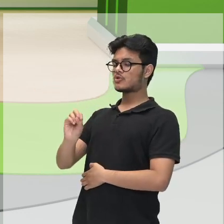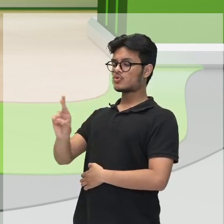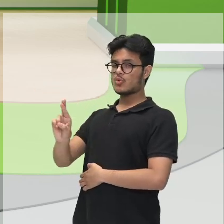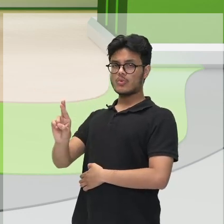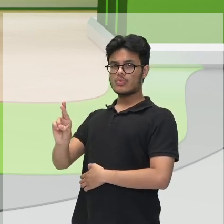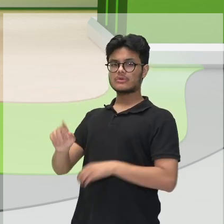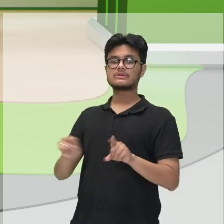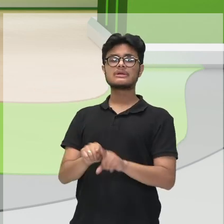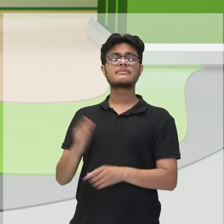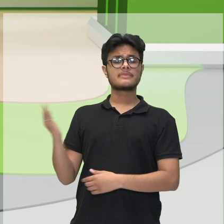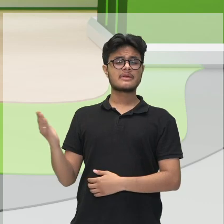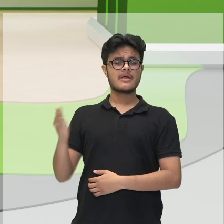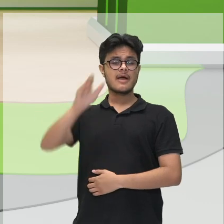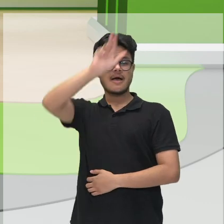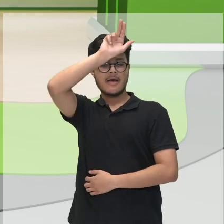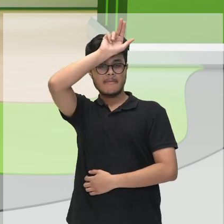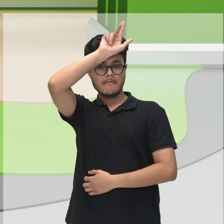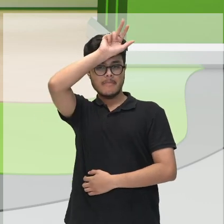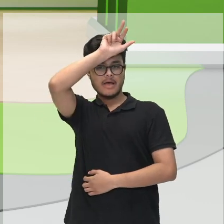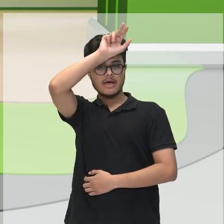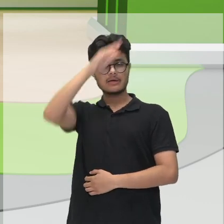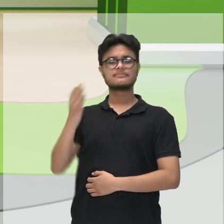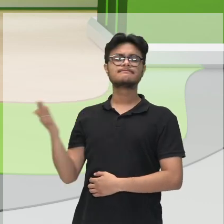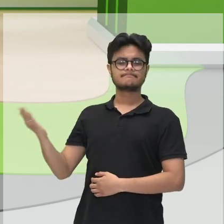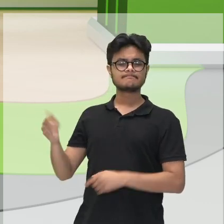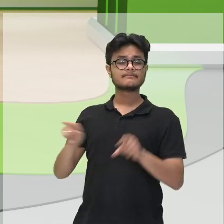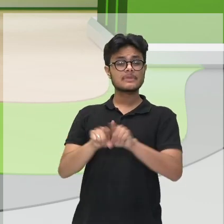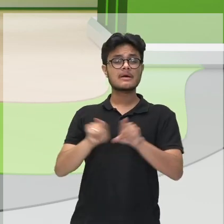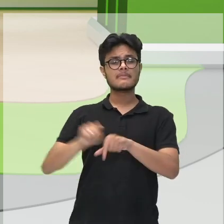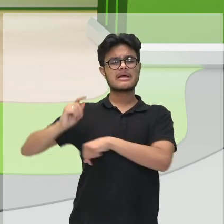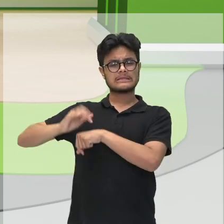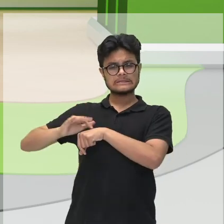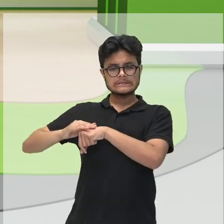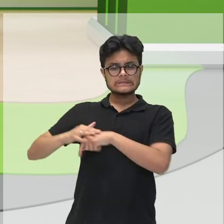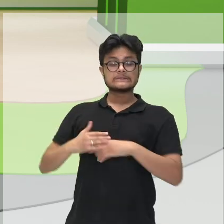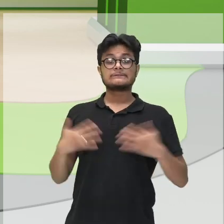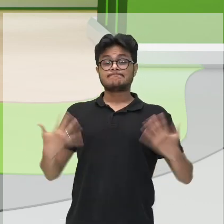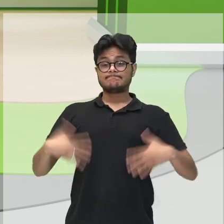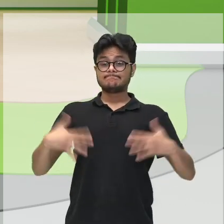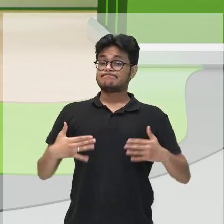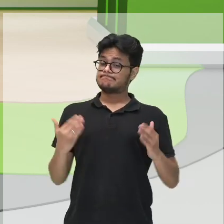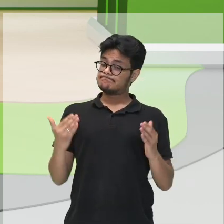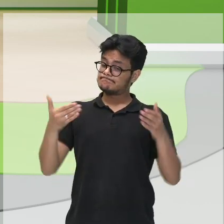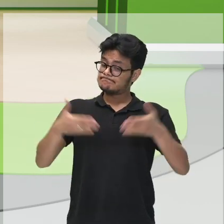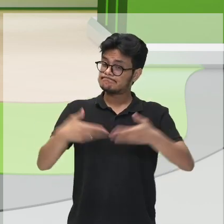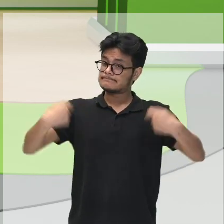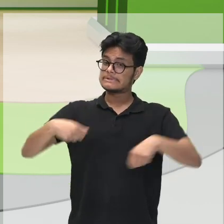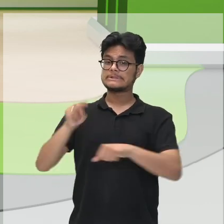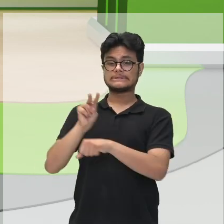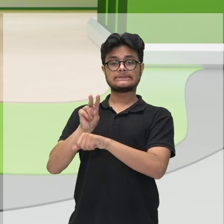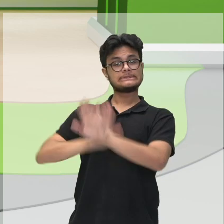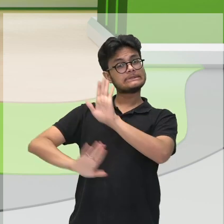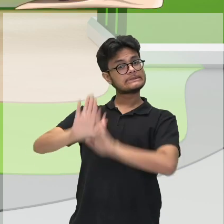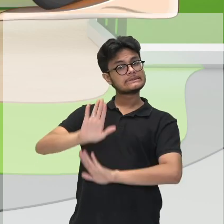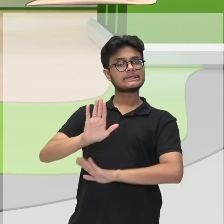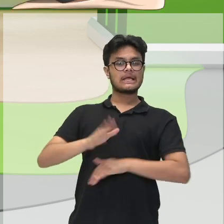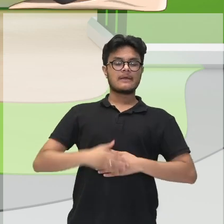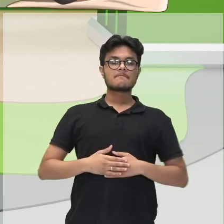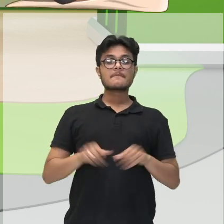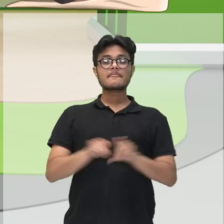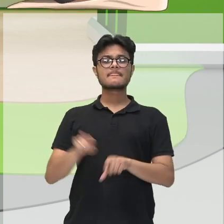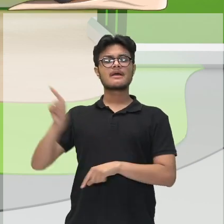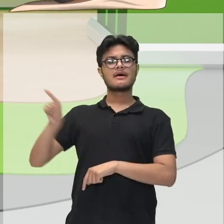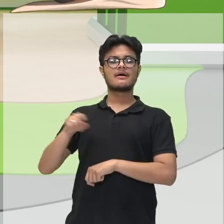o barbeiro, que também transmite uma doença que precisa ter cuidado, né? E nós temos